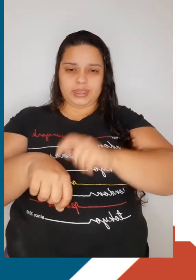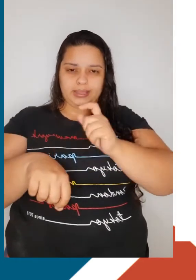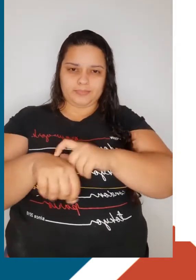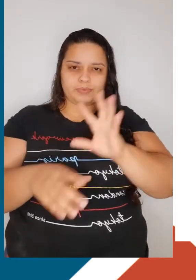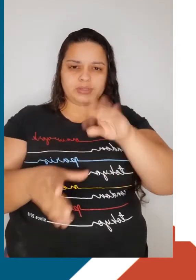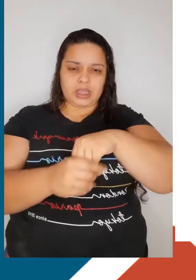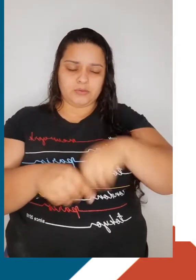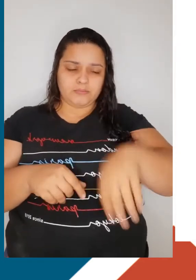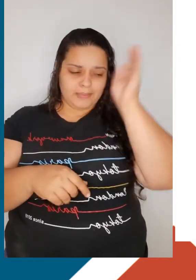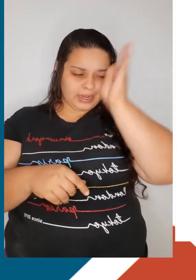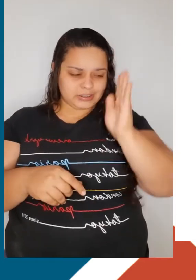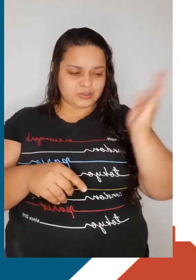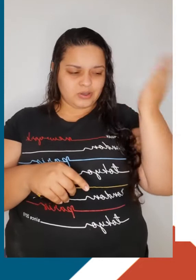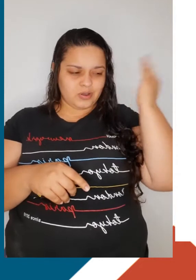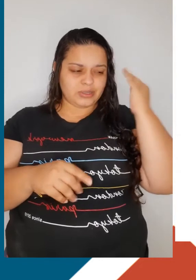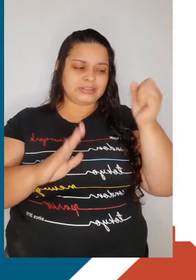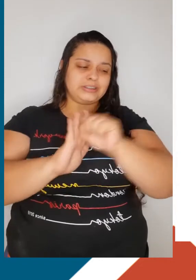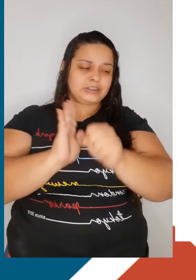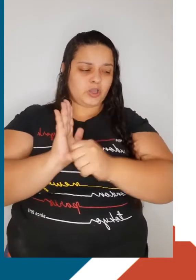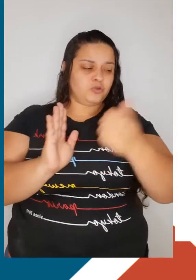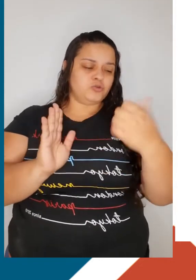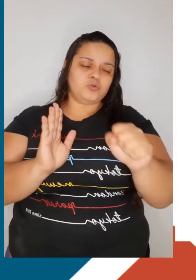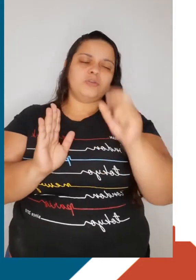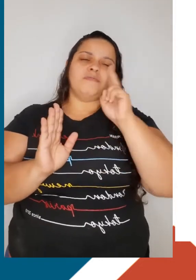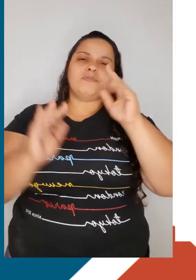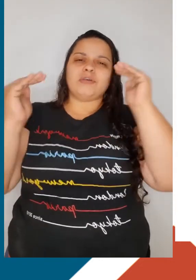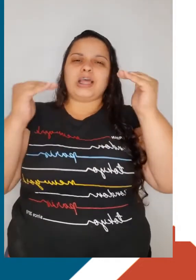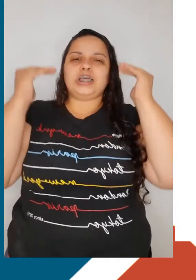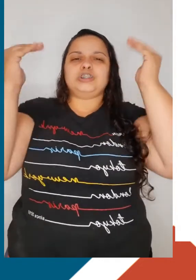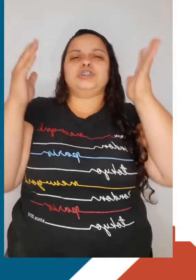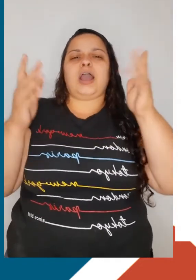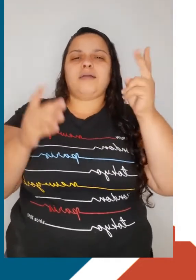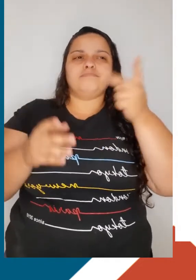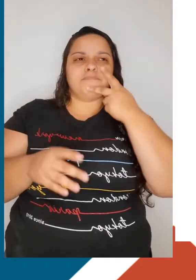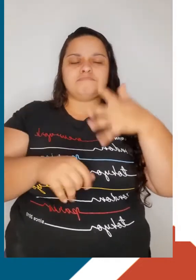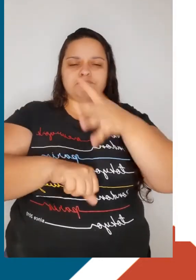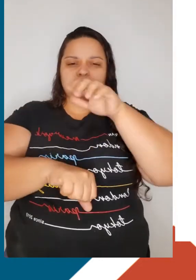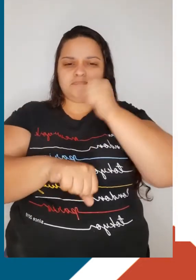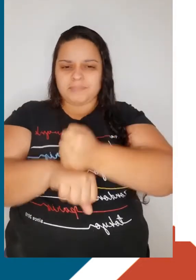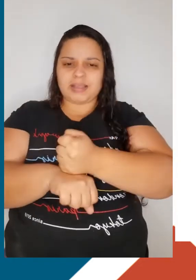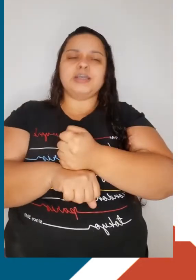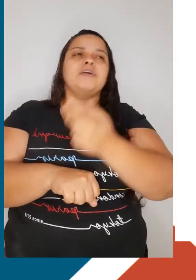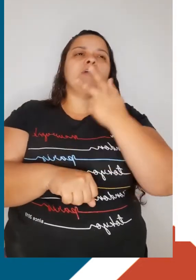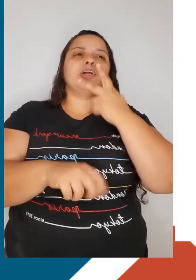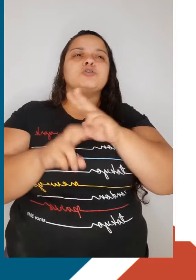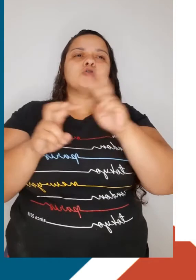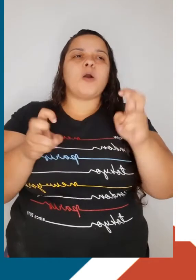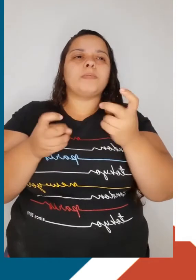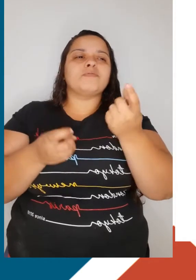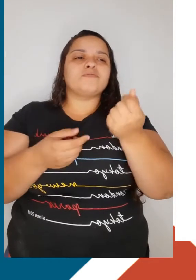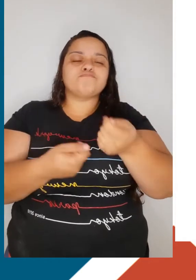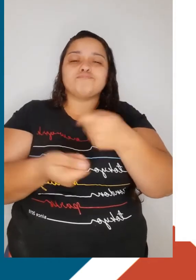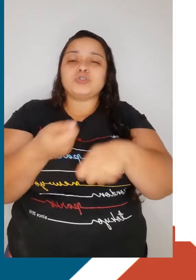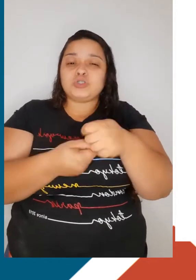tempo. Internamente, no Brasil, desde o final do século XVIII, as elites coloniais já mostravam insatisfações quanto a algumas